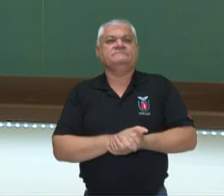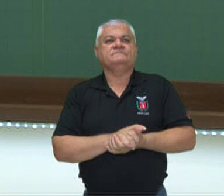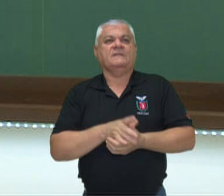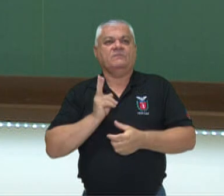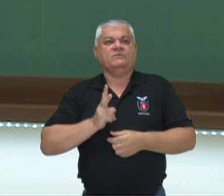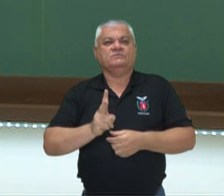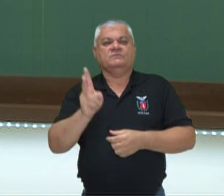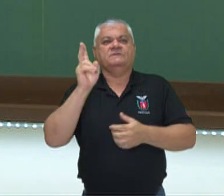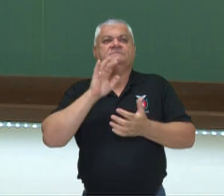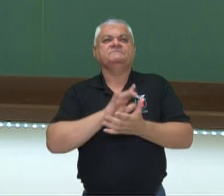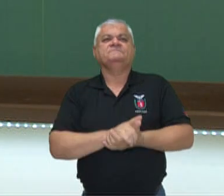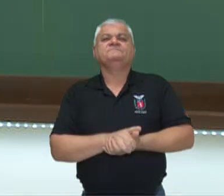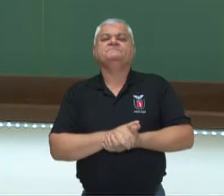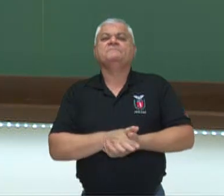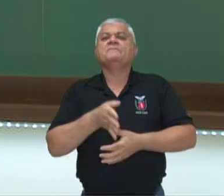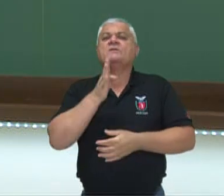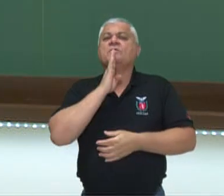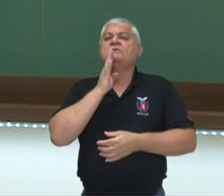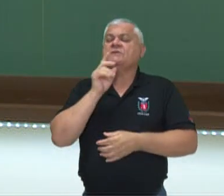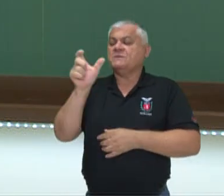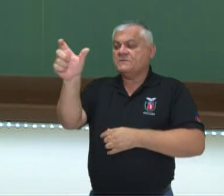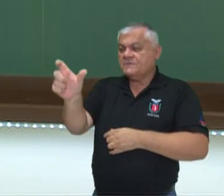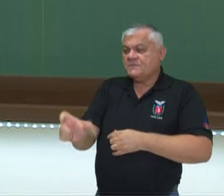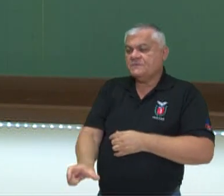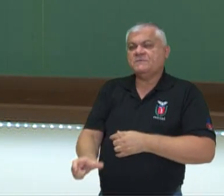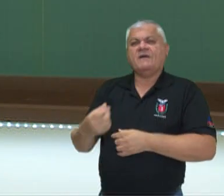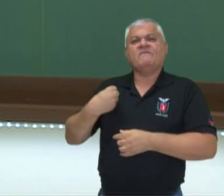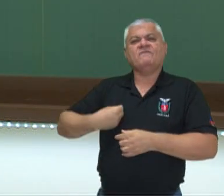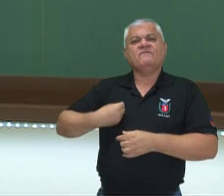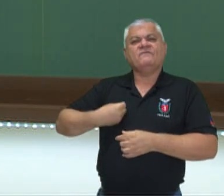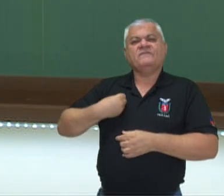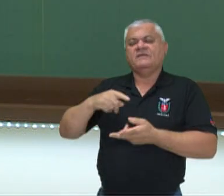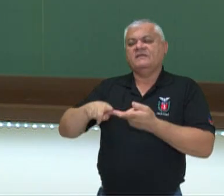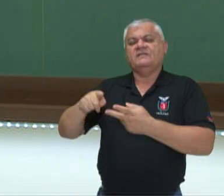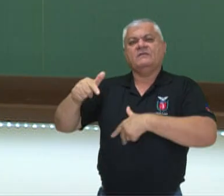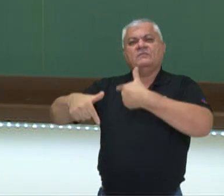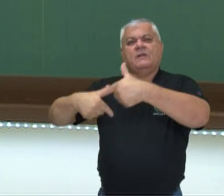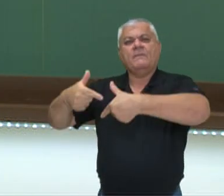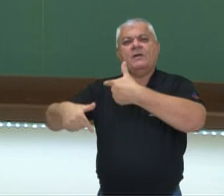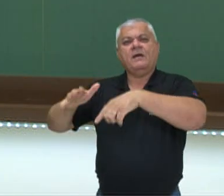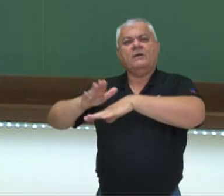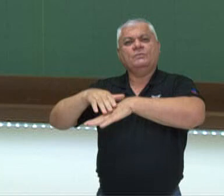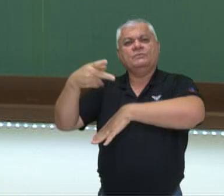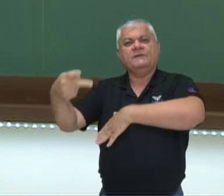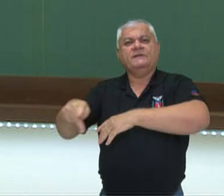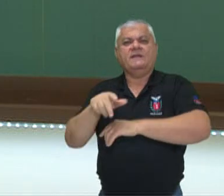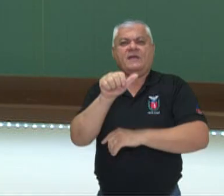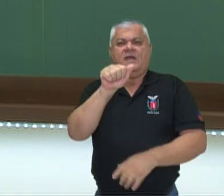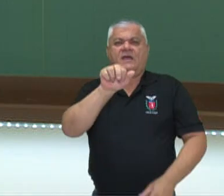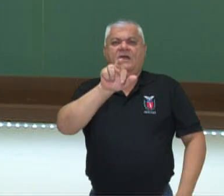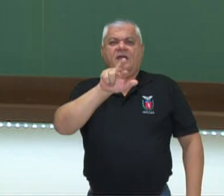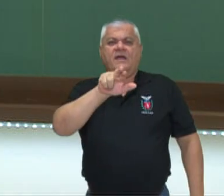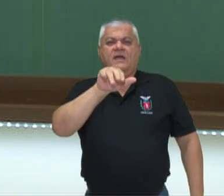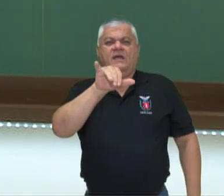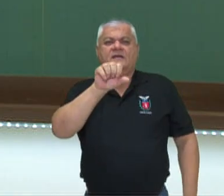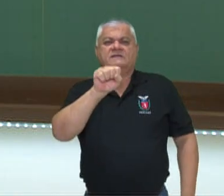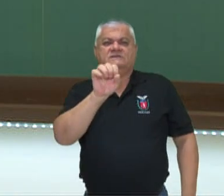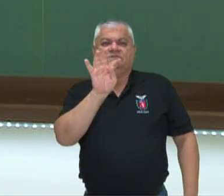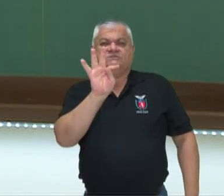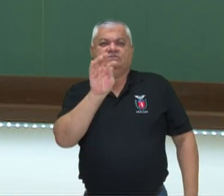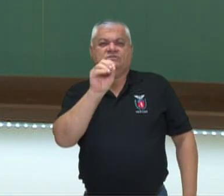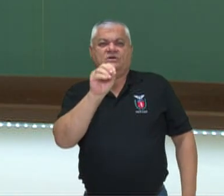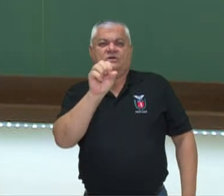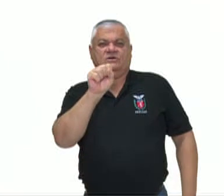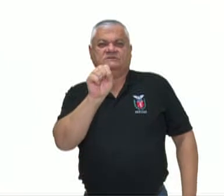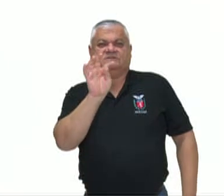aqui? Então, conhecer um pouquinho mais sobre a vida e a obra de Aristóteles. Aristóteles é um filósofo